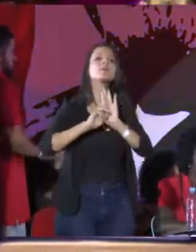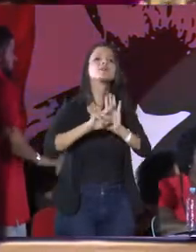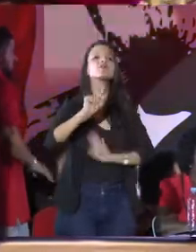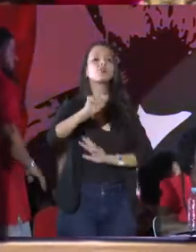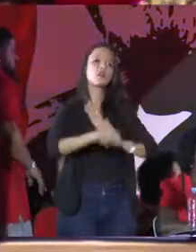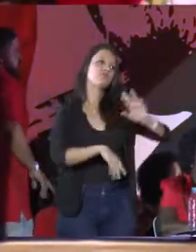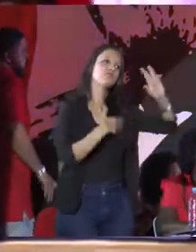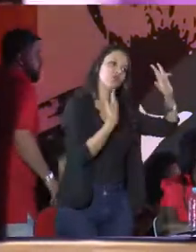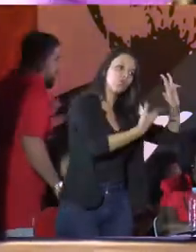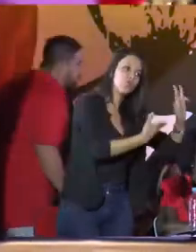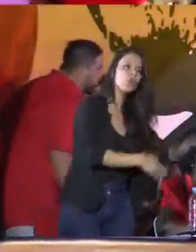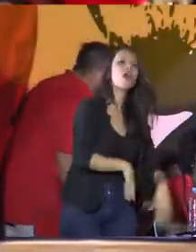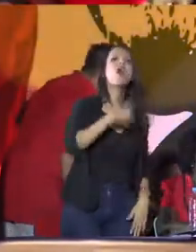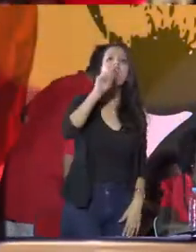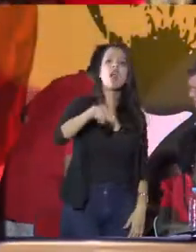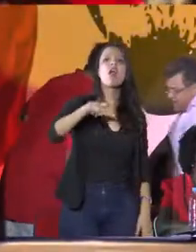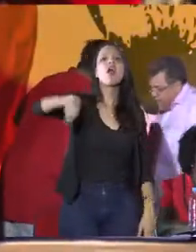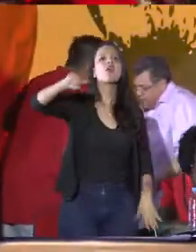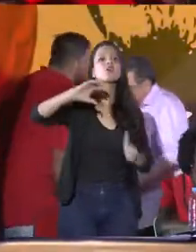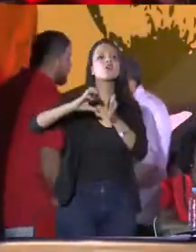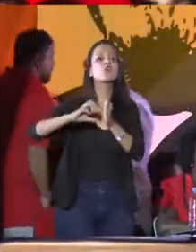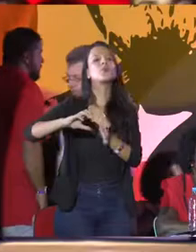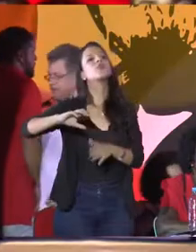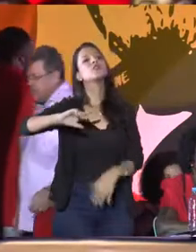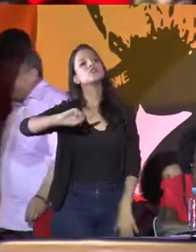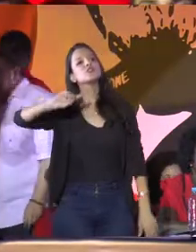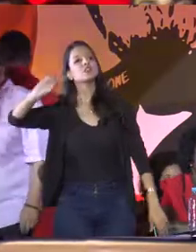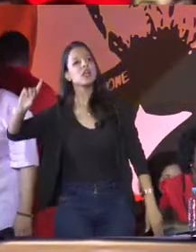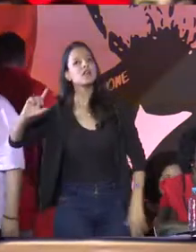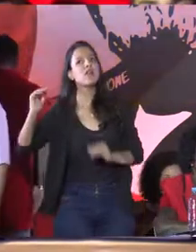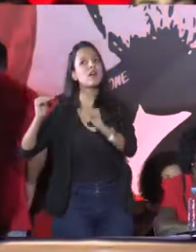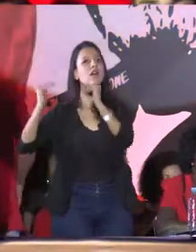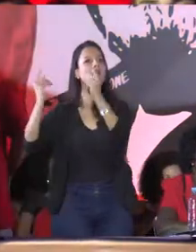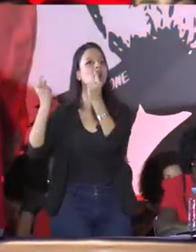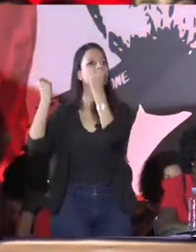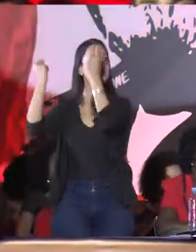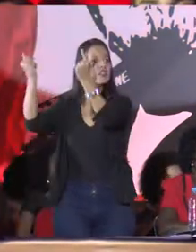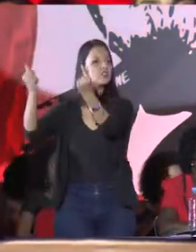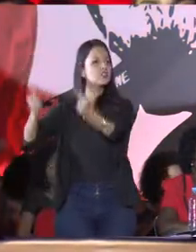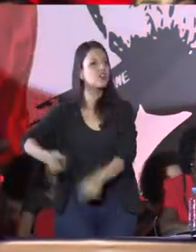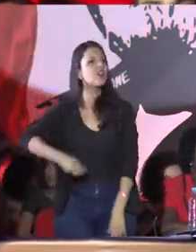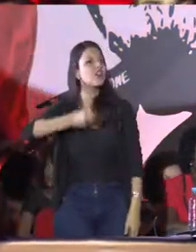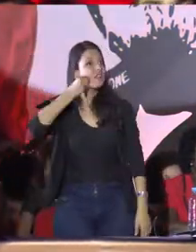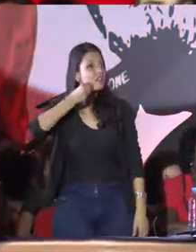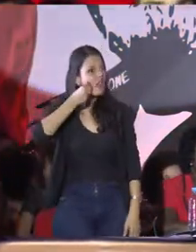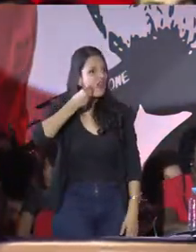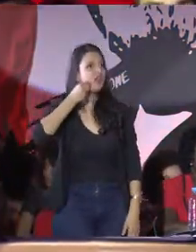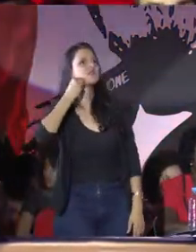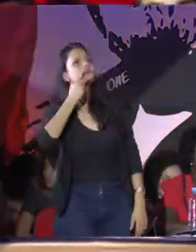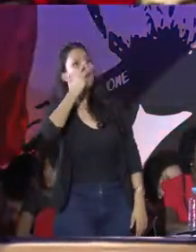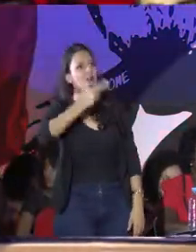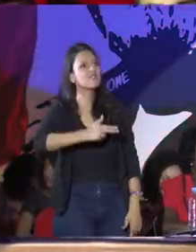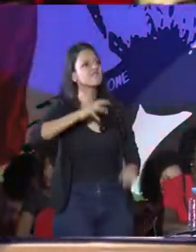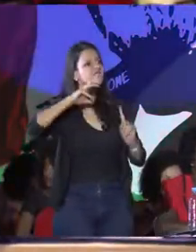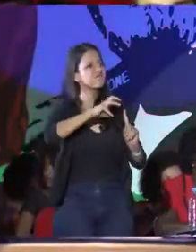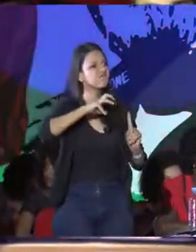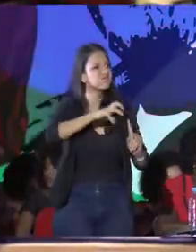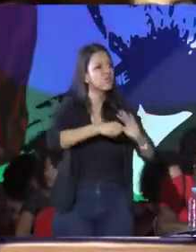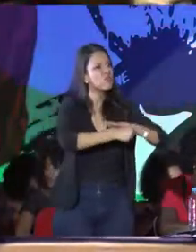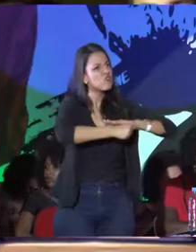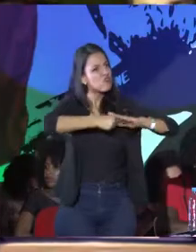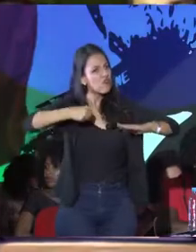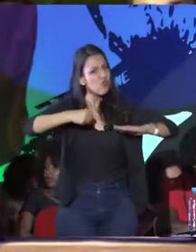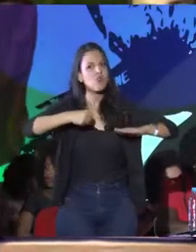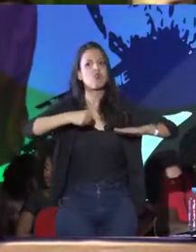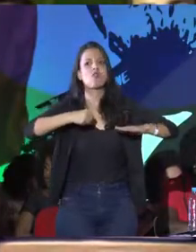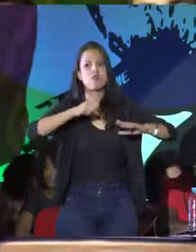candidato que a direita e a elite tenta a todo momento a fechar o ciclo do golpe. Mas nós estamos